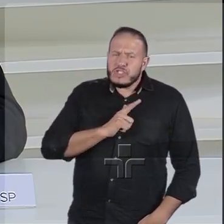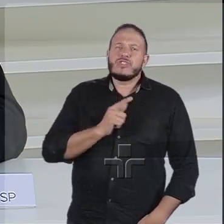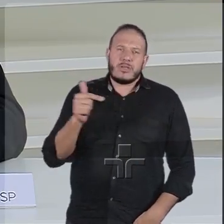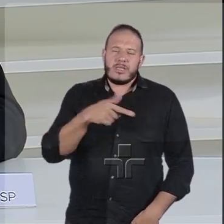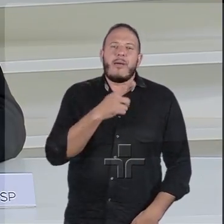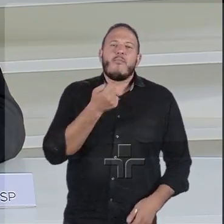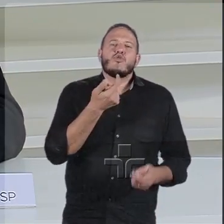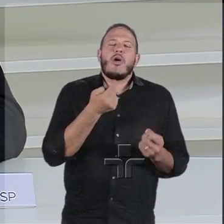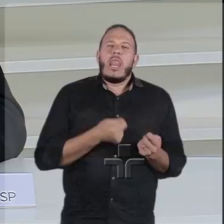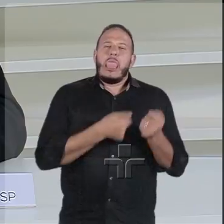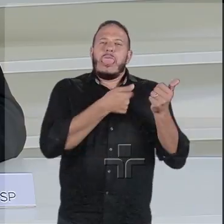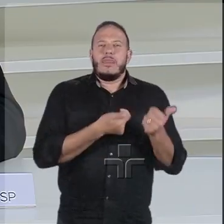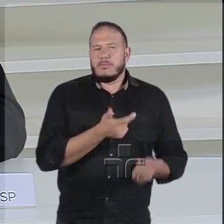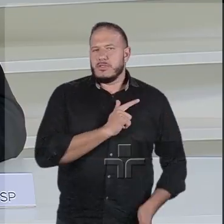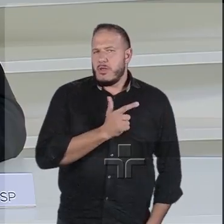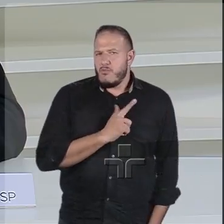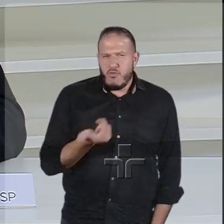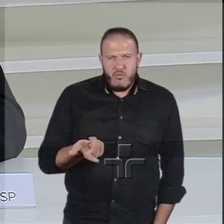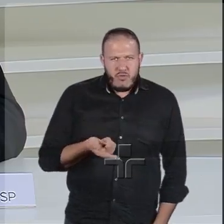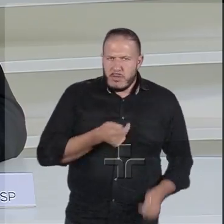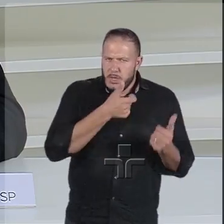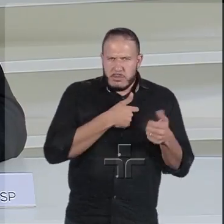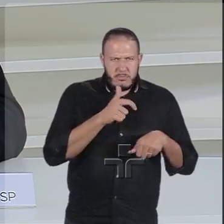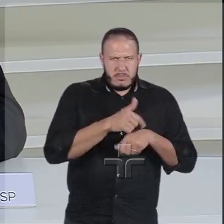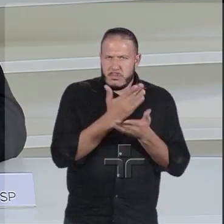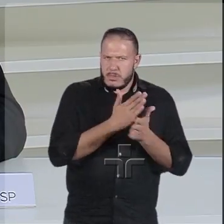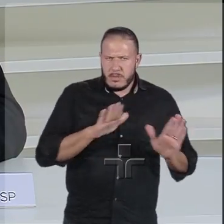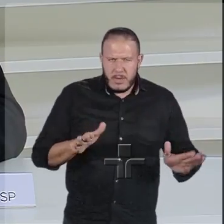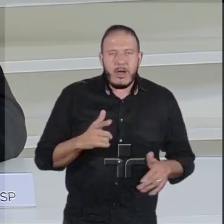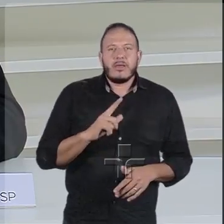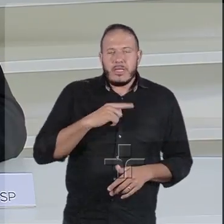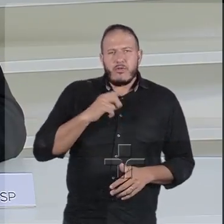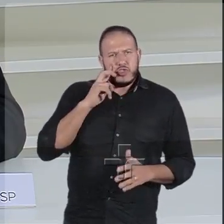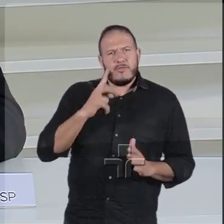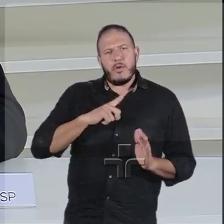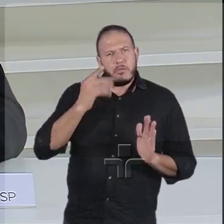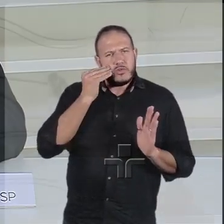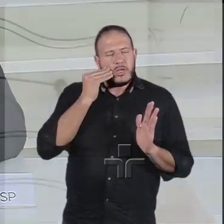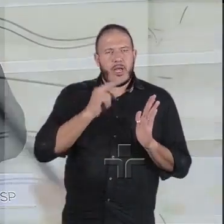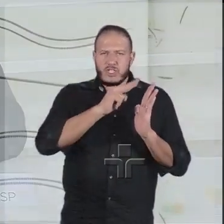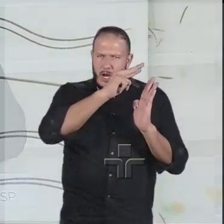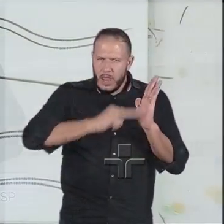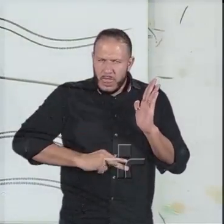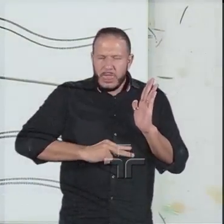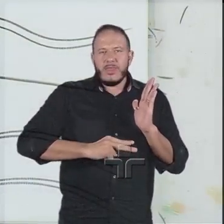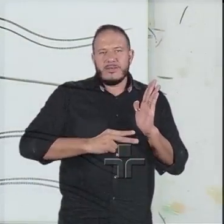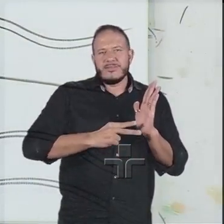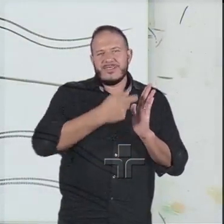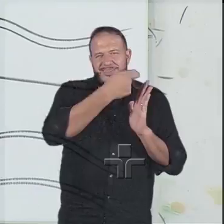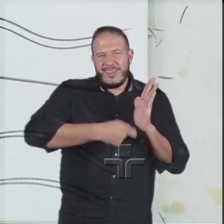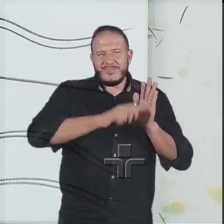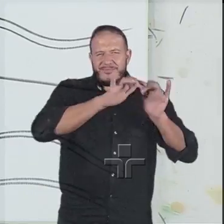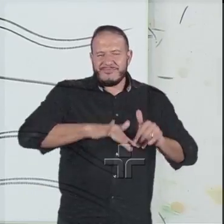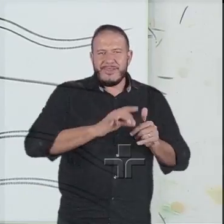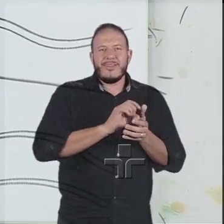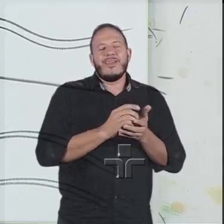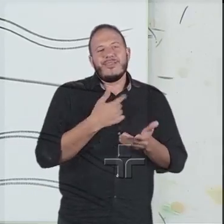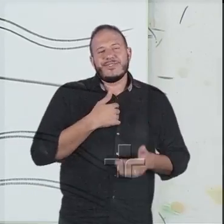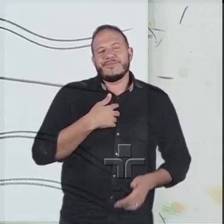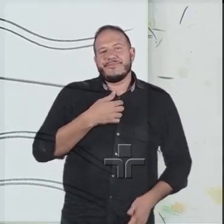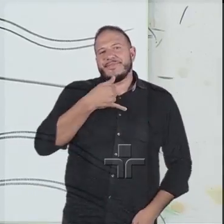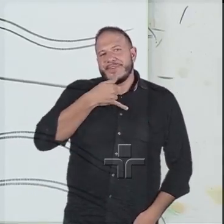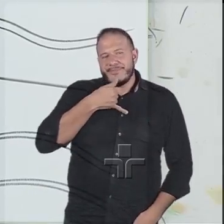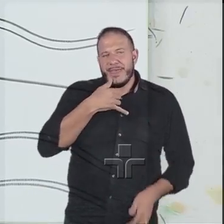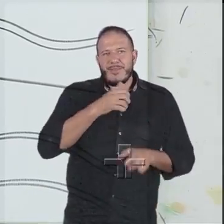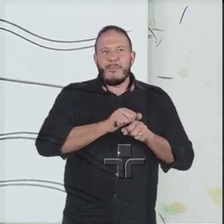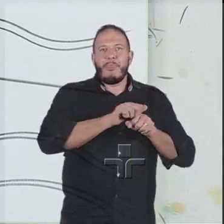privilégios. E eu também não tive a oportunidade de ler o texto que vazou. Acho uma pena que tenha vazado,